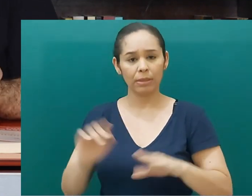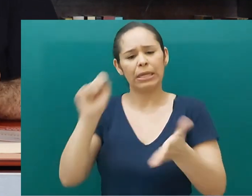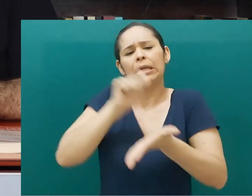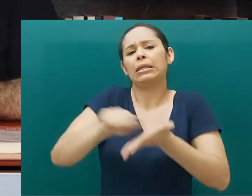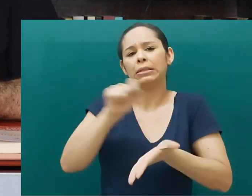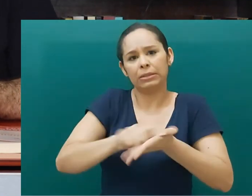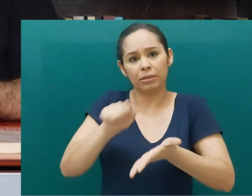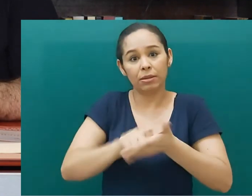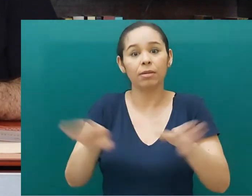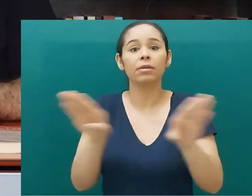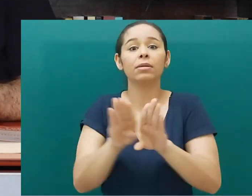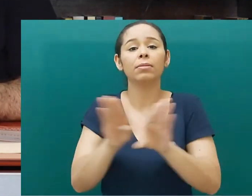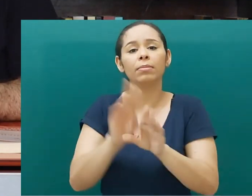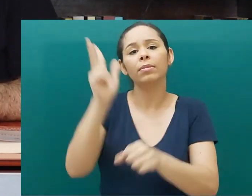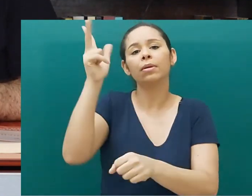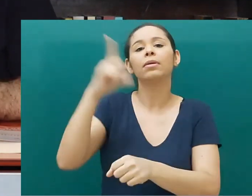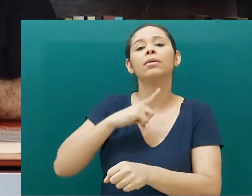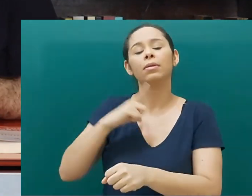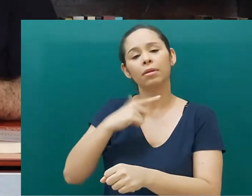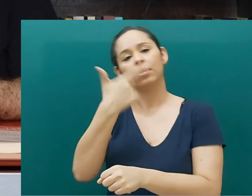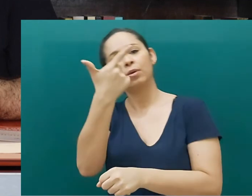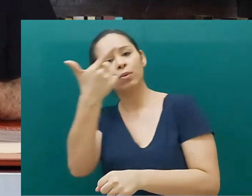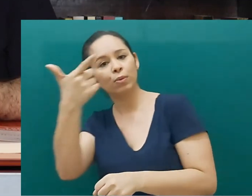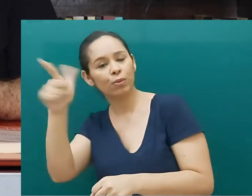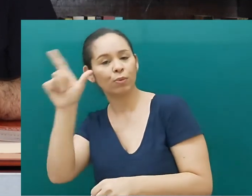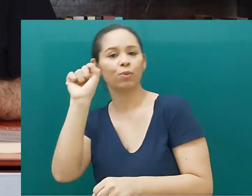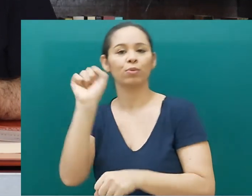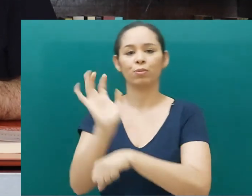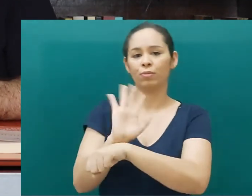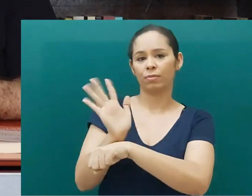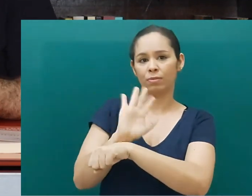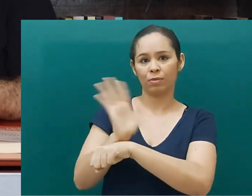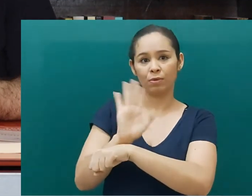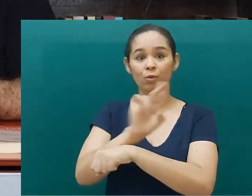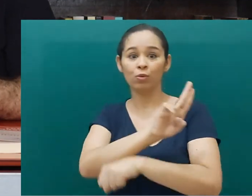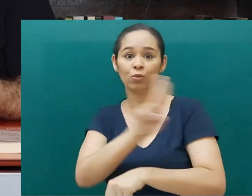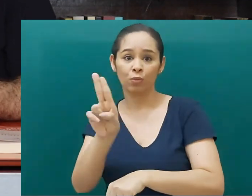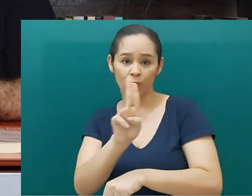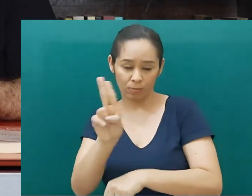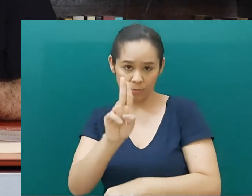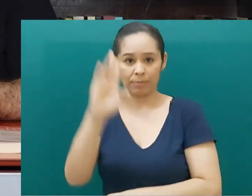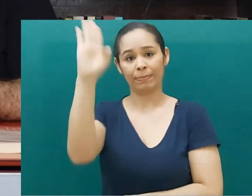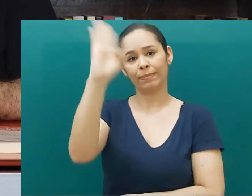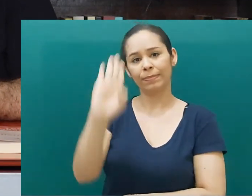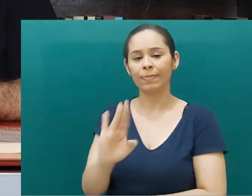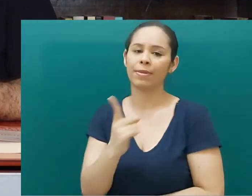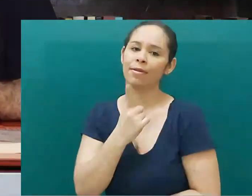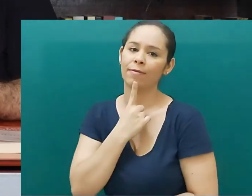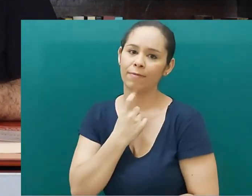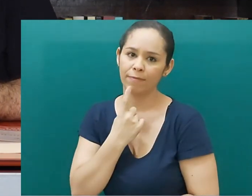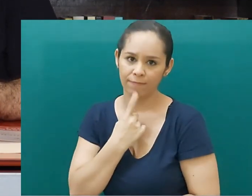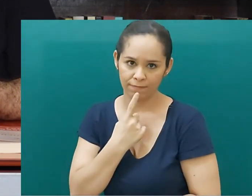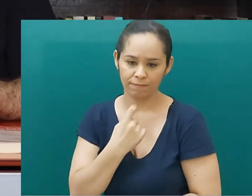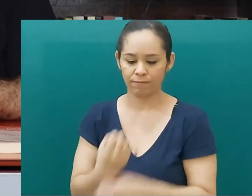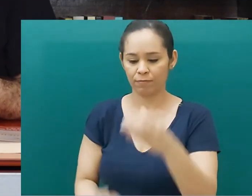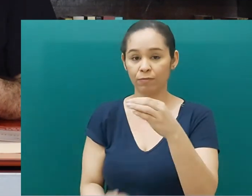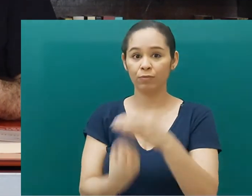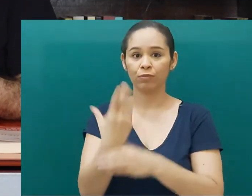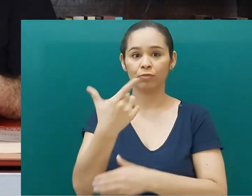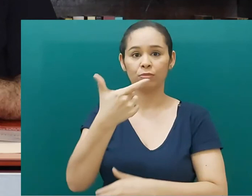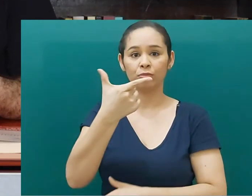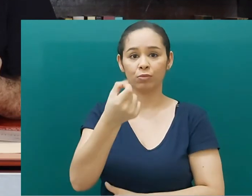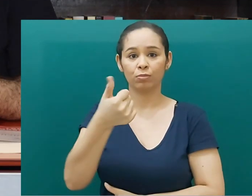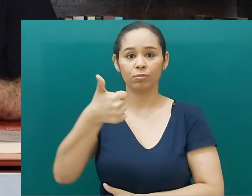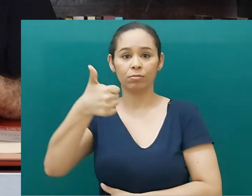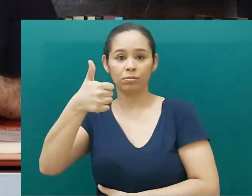e também um filme que é baseado nessa obra, Brasil Vermelho, né, feito em 2013,